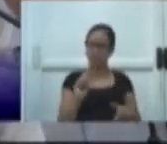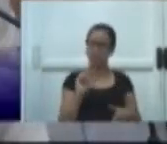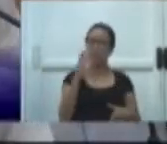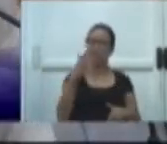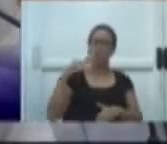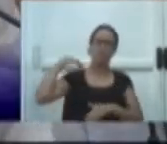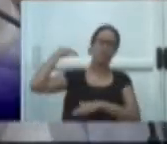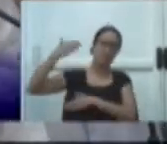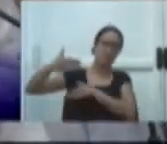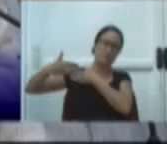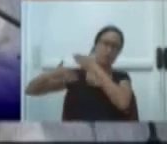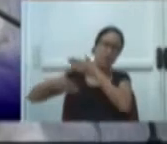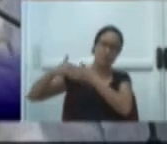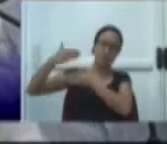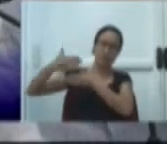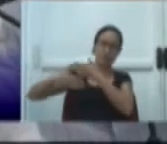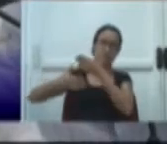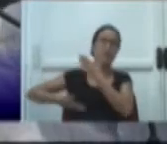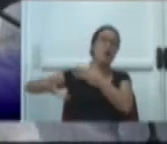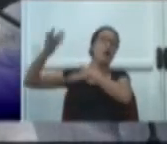de